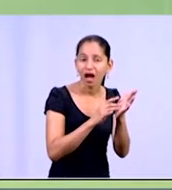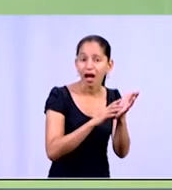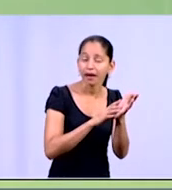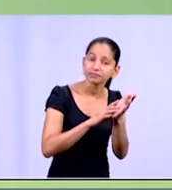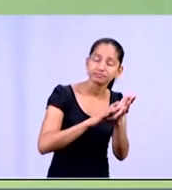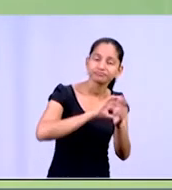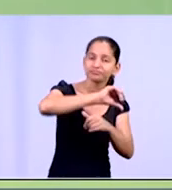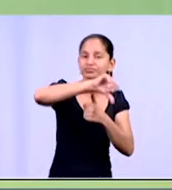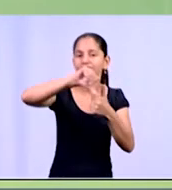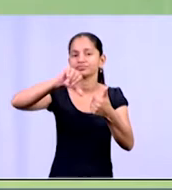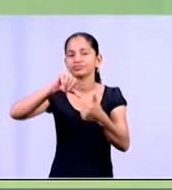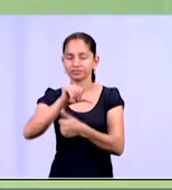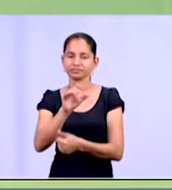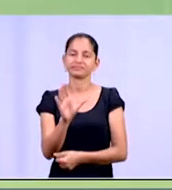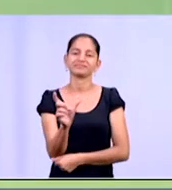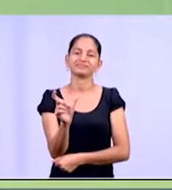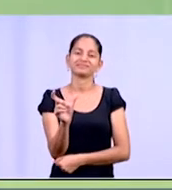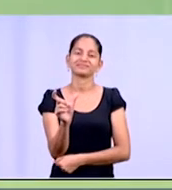13 anos depois,